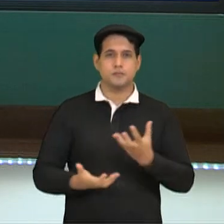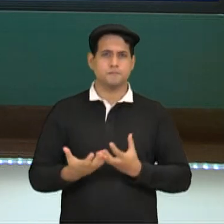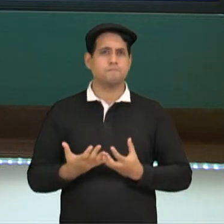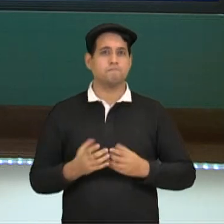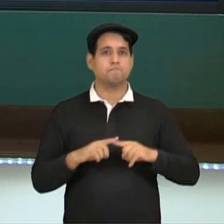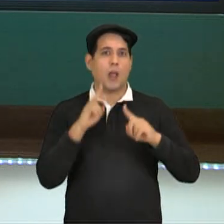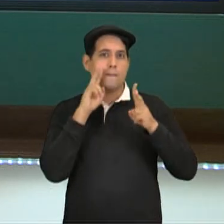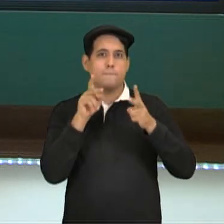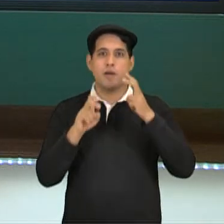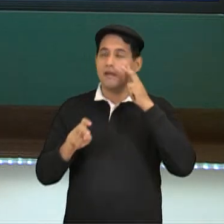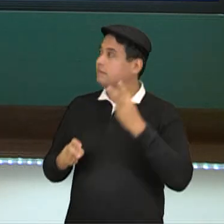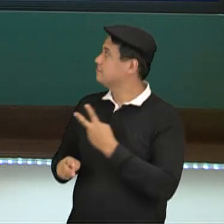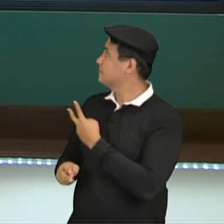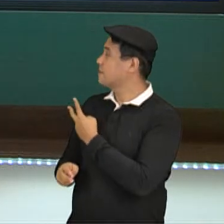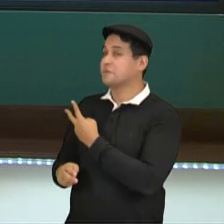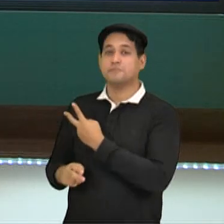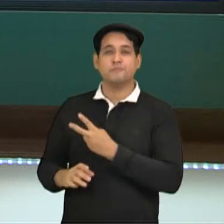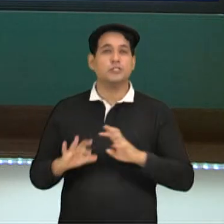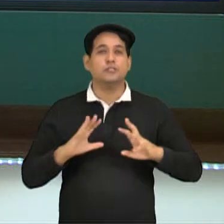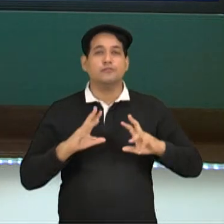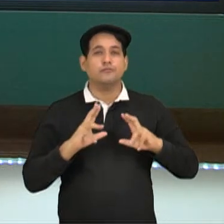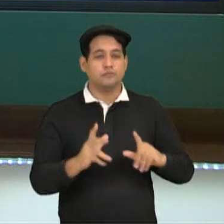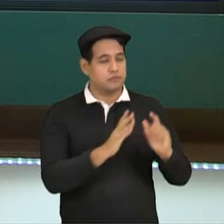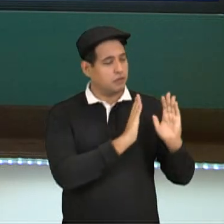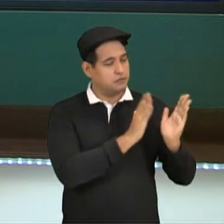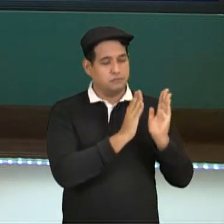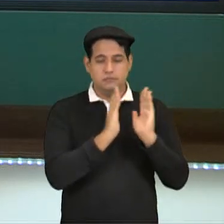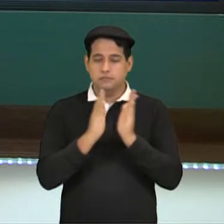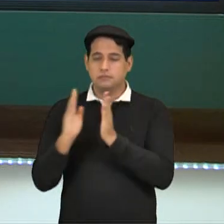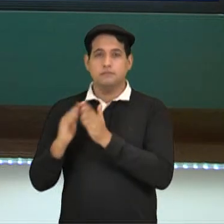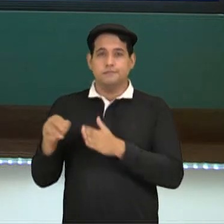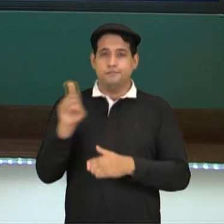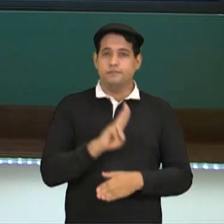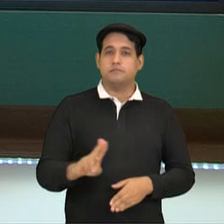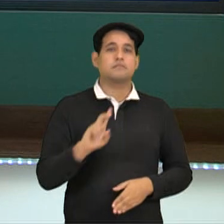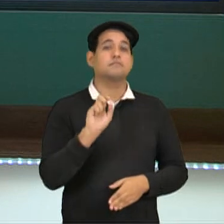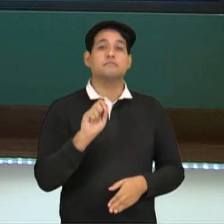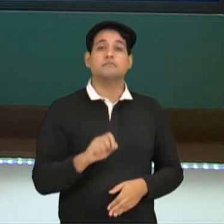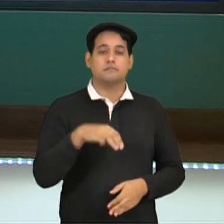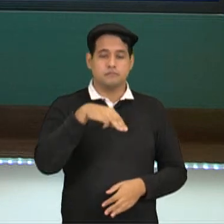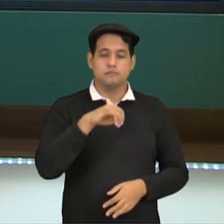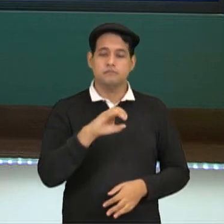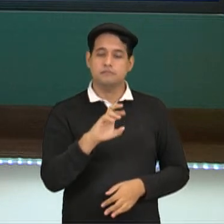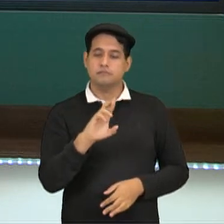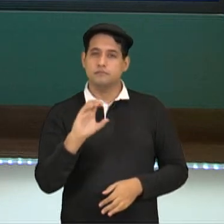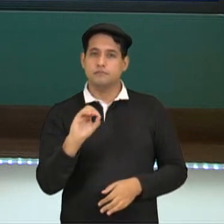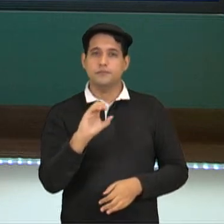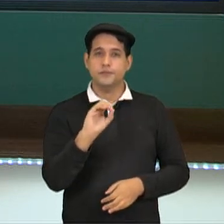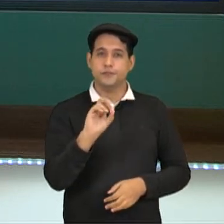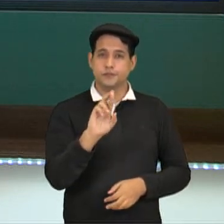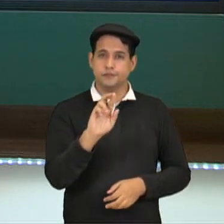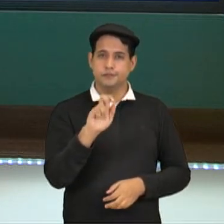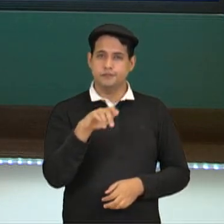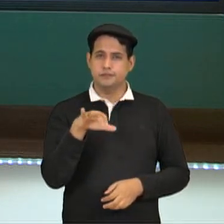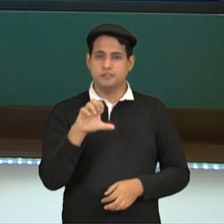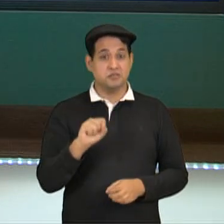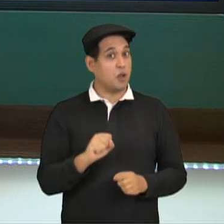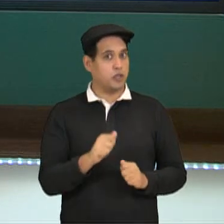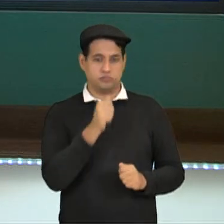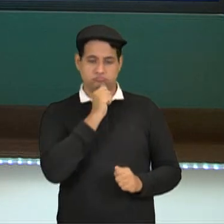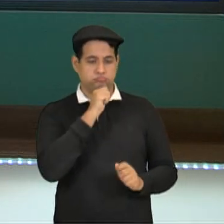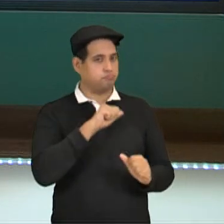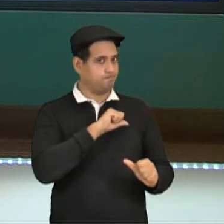Mas veja que em todas as situações a gente está fazendo uso do micro-organismo como ele é, sem a gente alterar